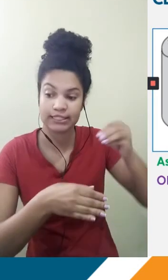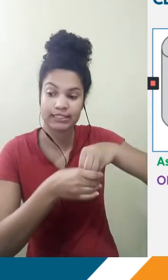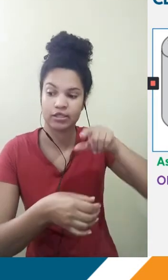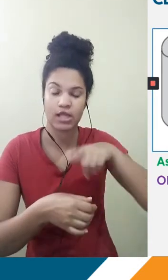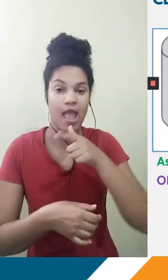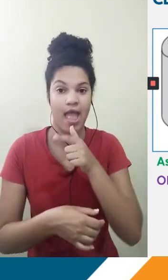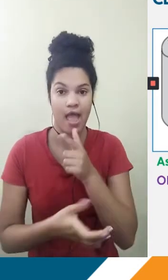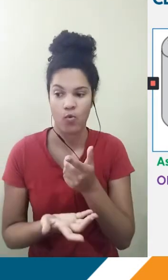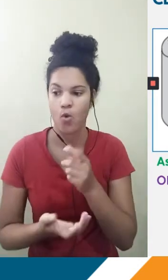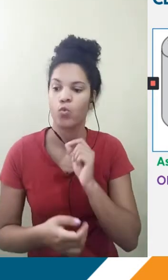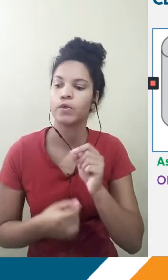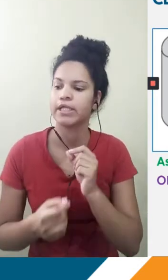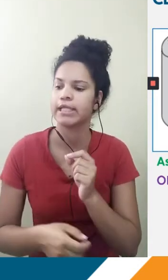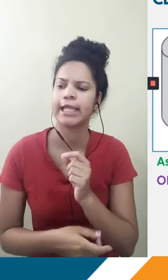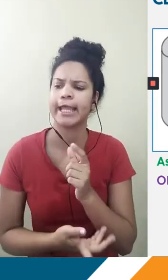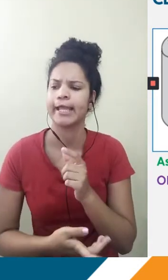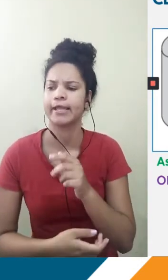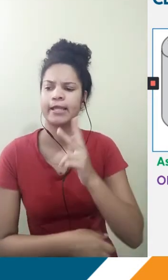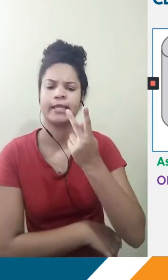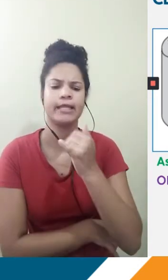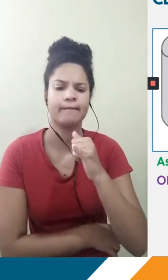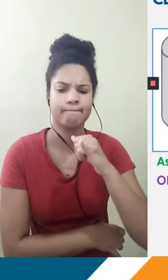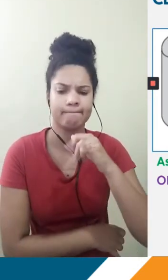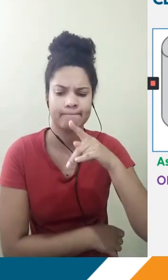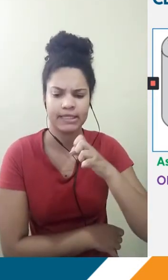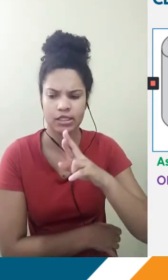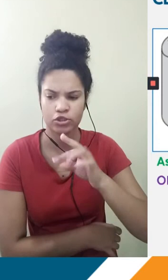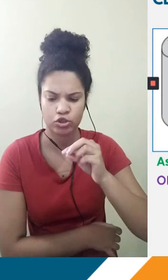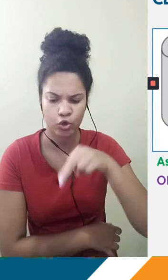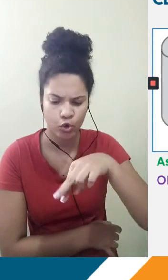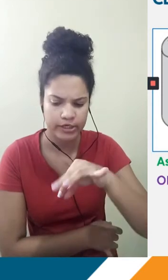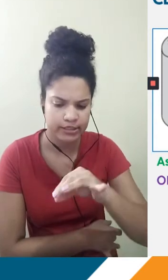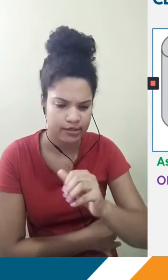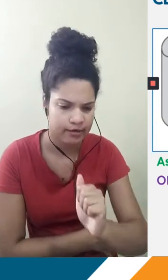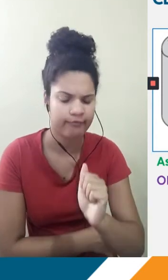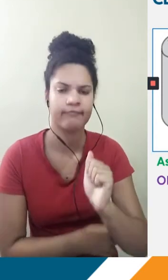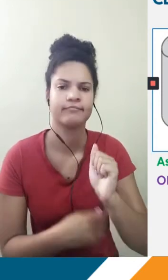solução hipertônica. O que acontece com uma célula quando você coloca ela em água pura,